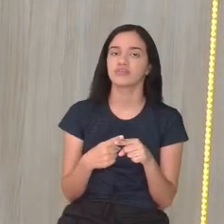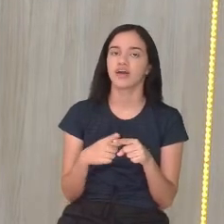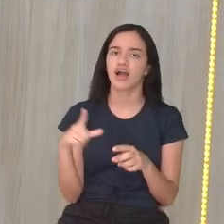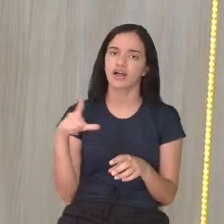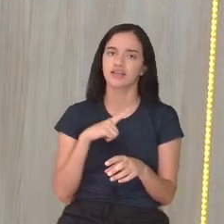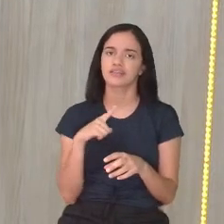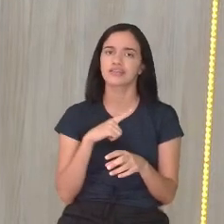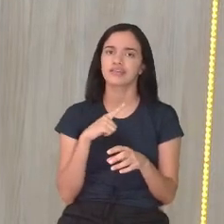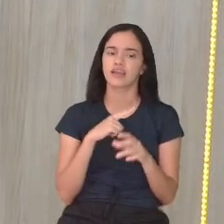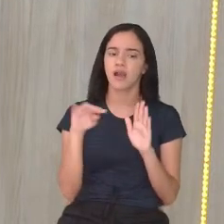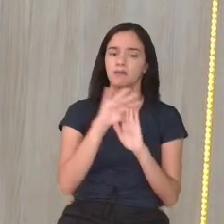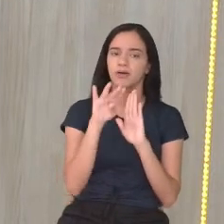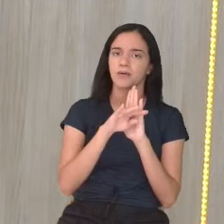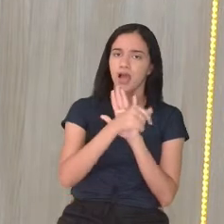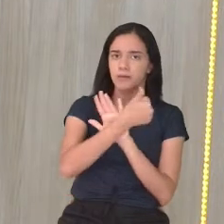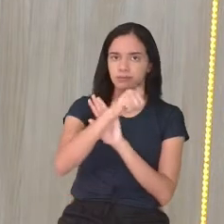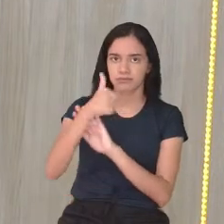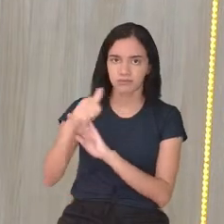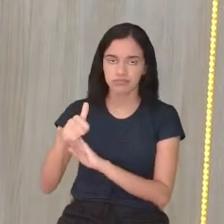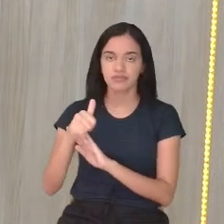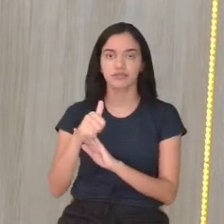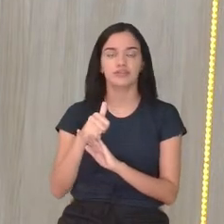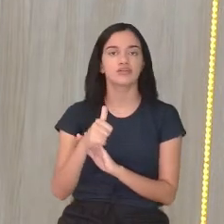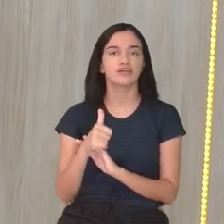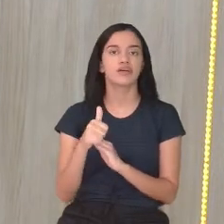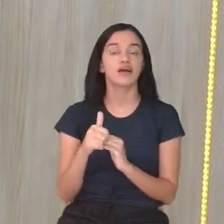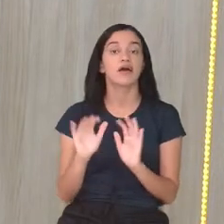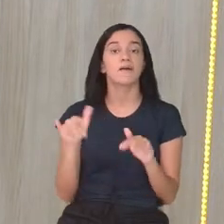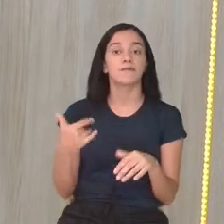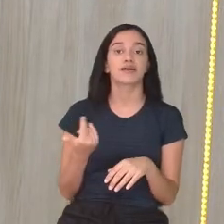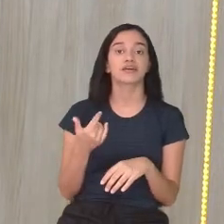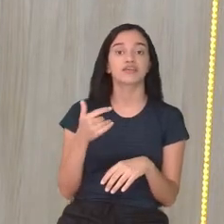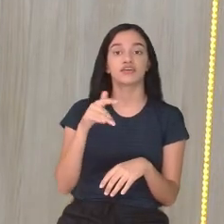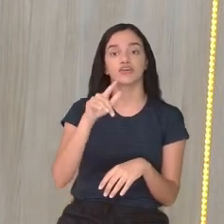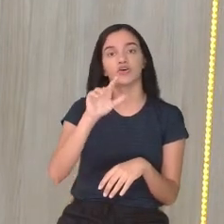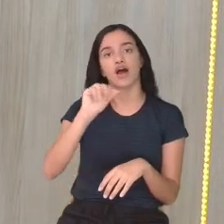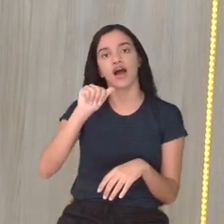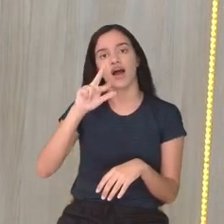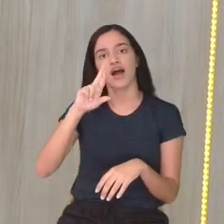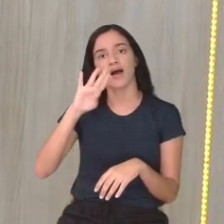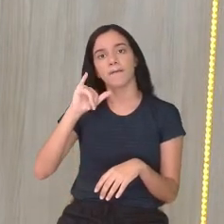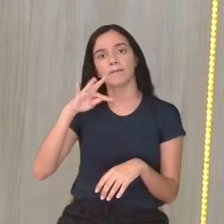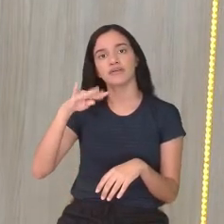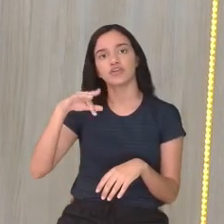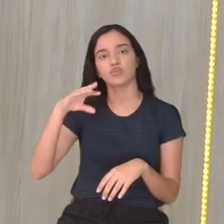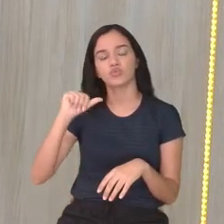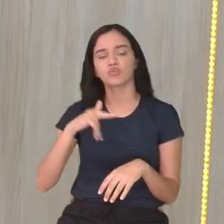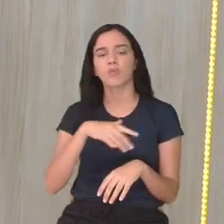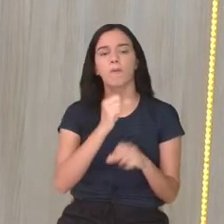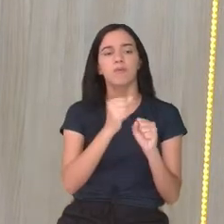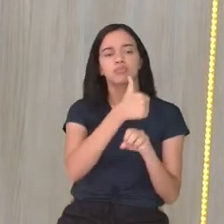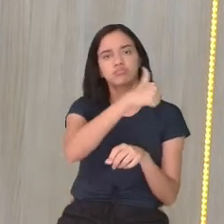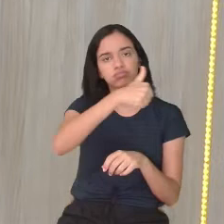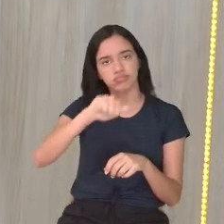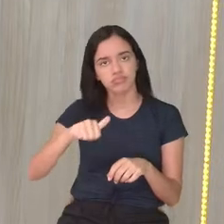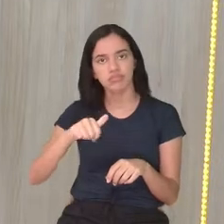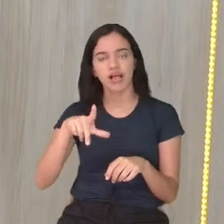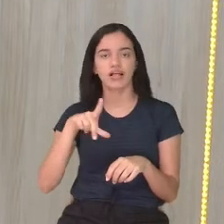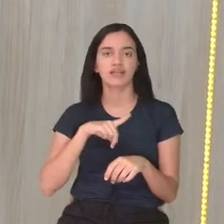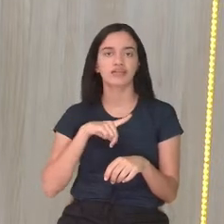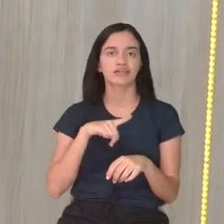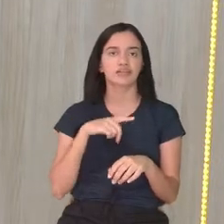tenha critérios de avaliação, para que os árbitros, né, saibam lá o que avaliar. Então, eles têm as